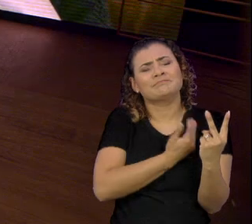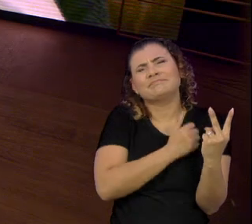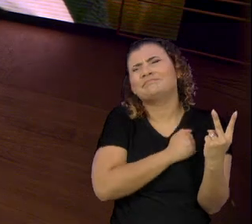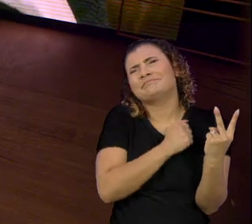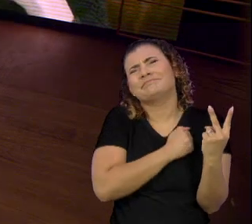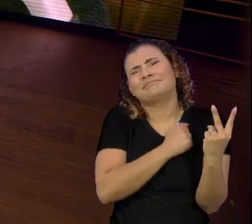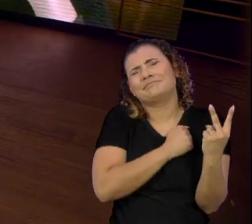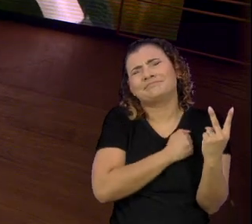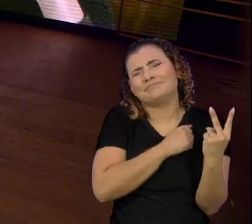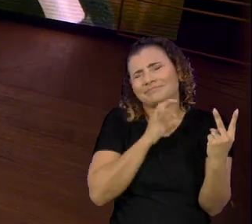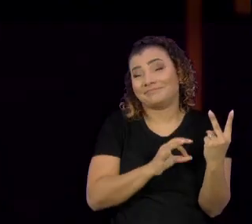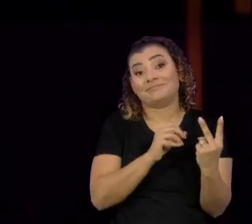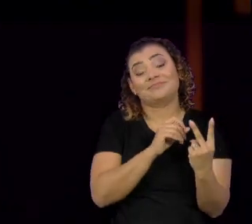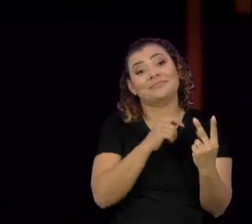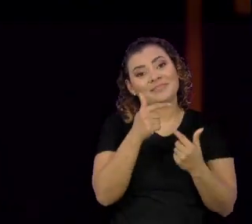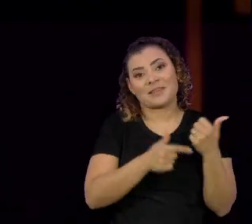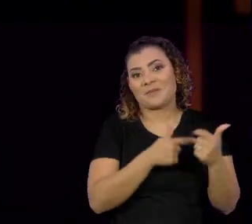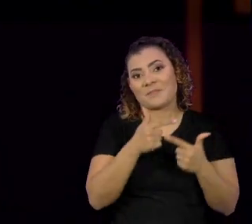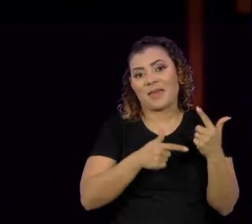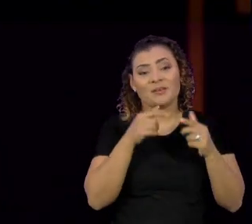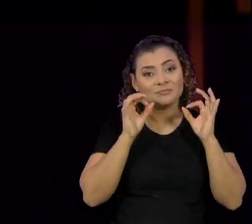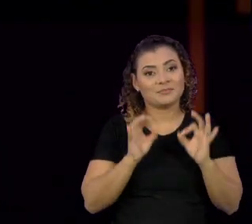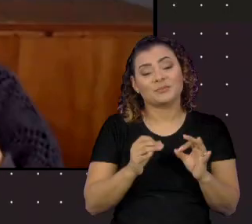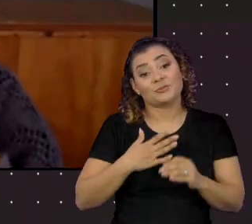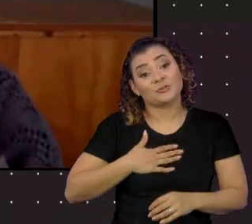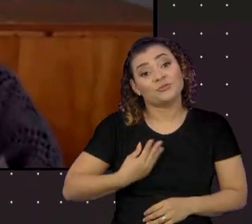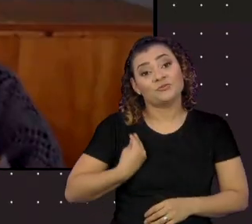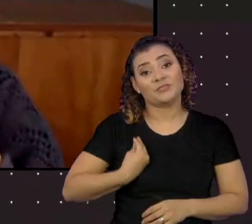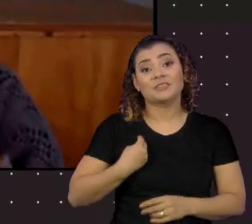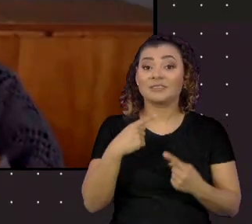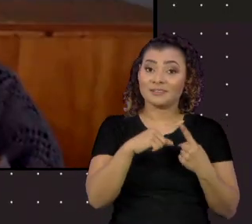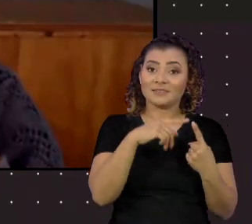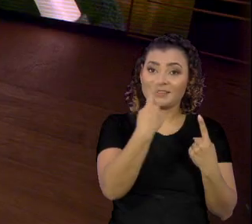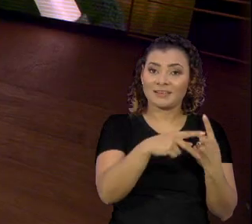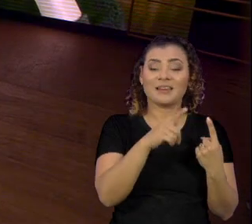grandes amigos e parceiros de trabalho, assim, de vida, né, ele e Yara.